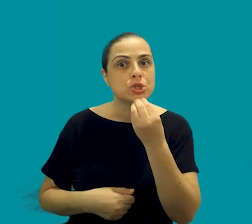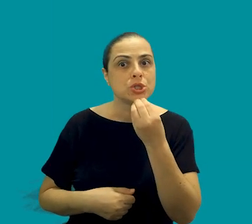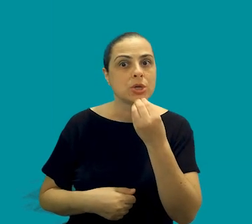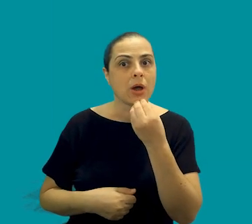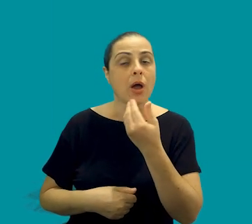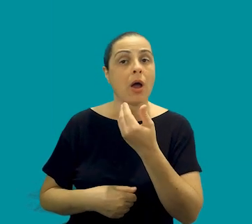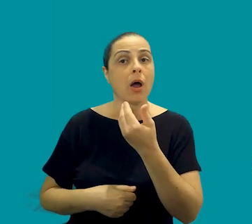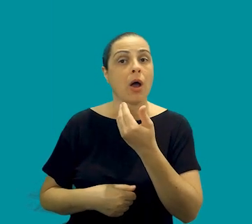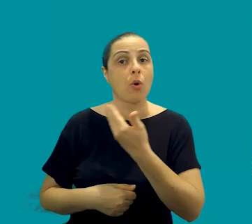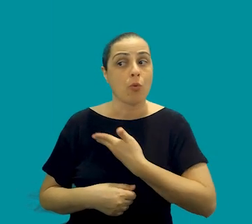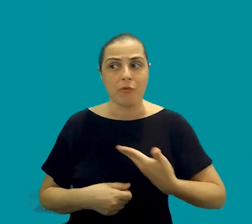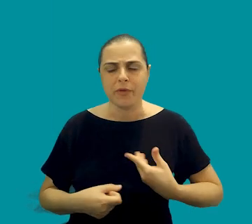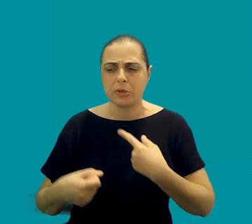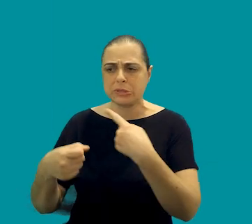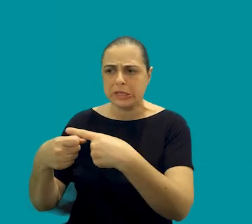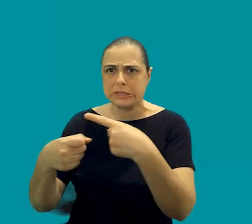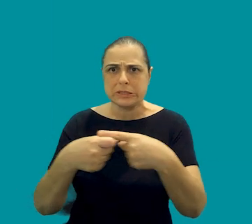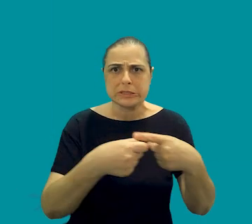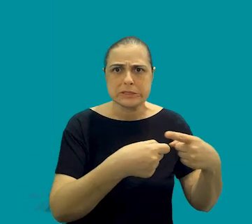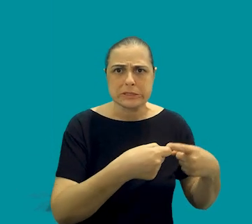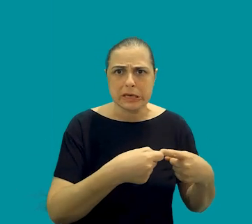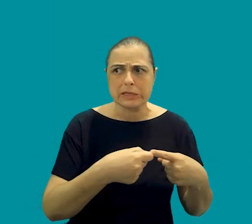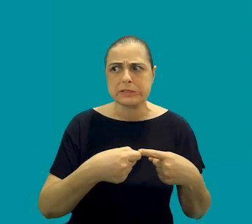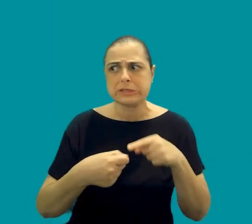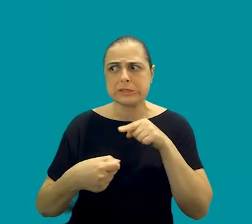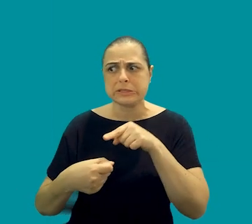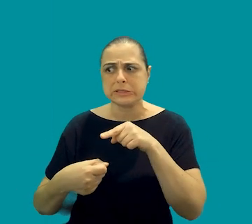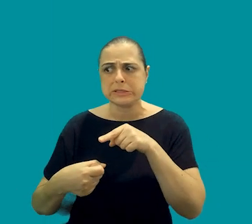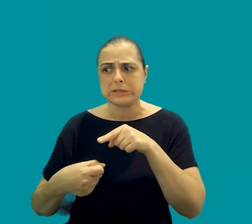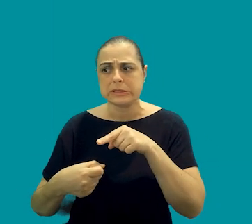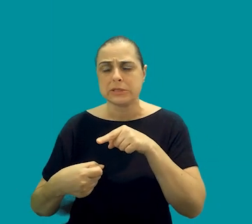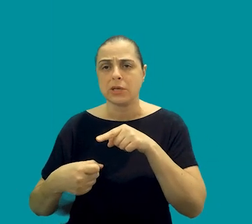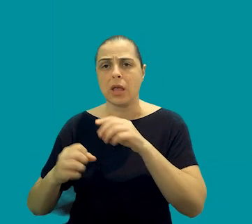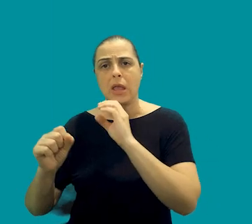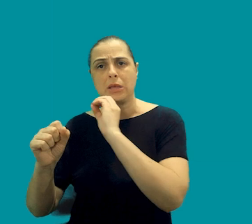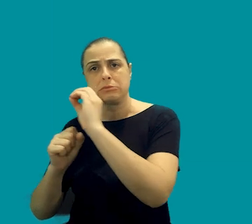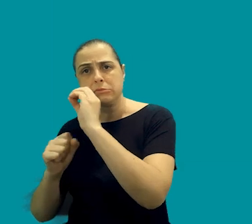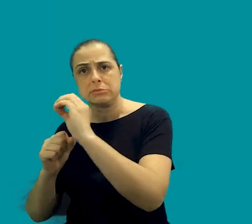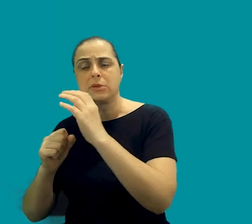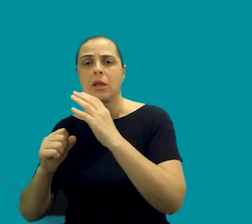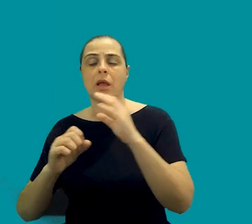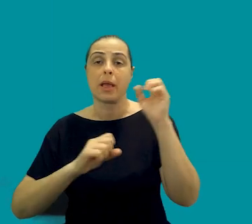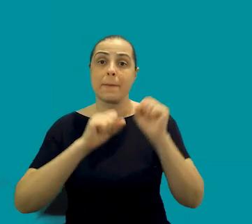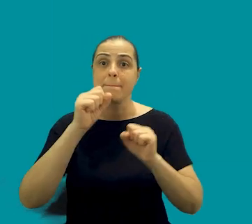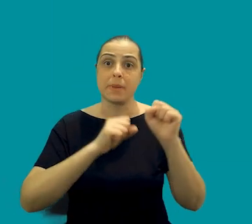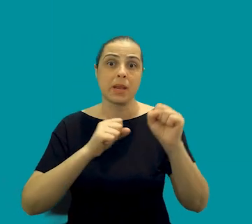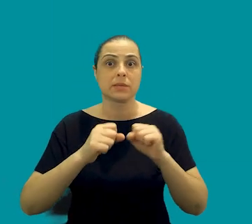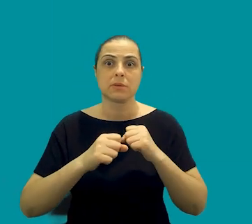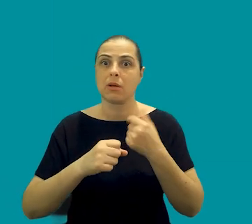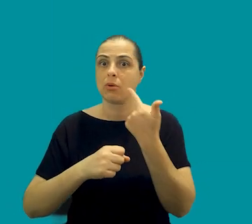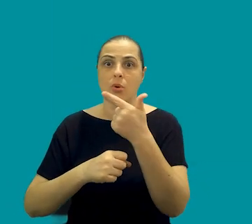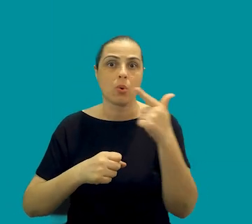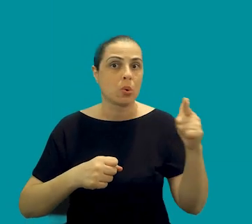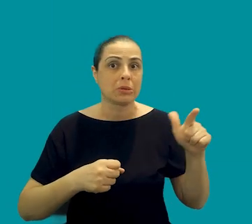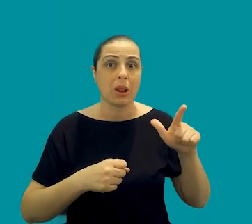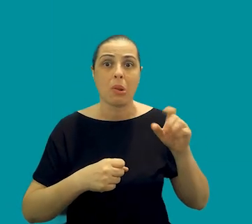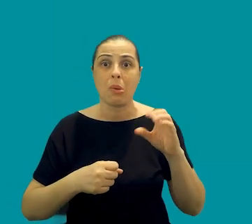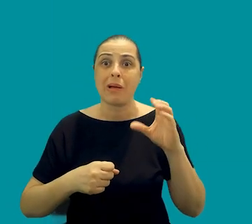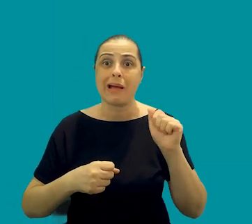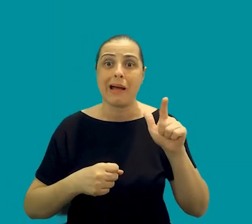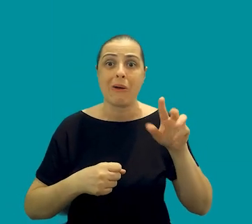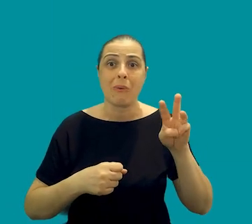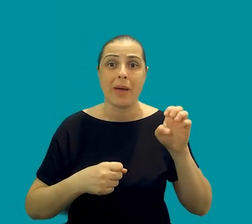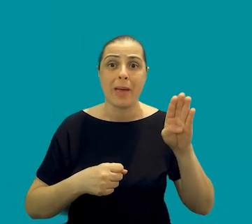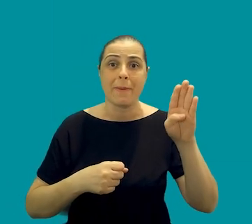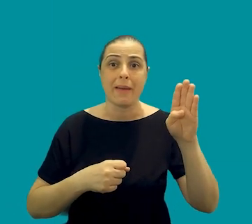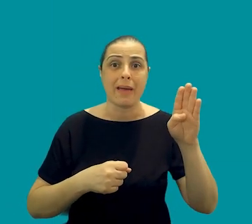20 empresas do perfil de vocês, do perfil da TOC, da Local Web, da Carlotas, não sei se eu